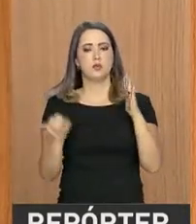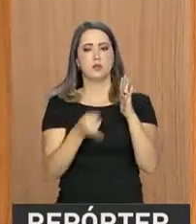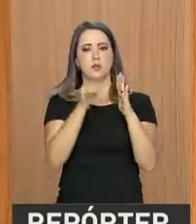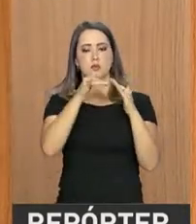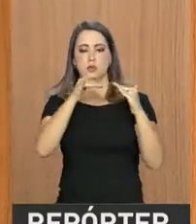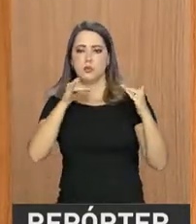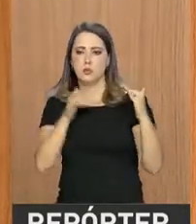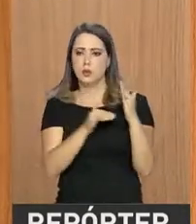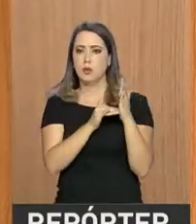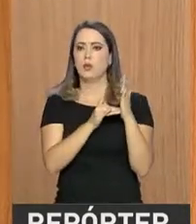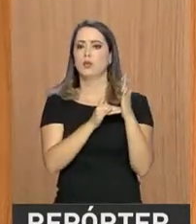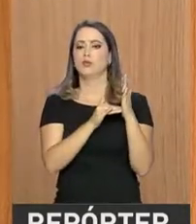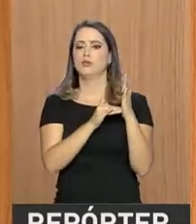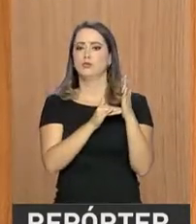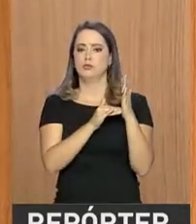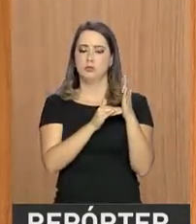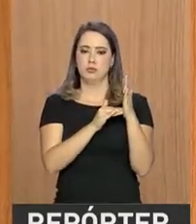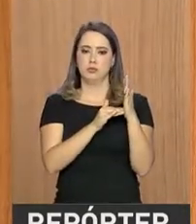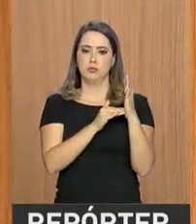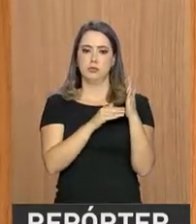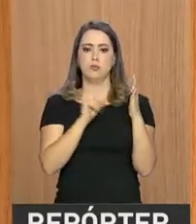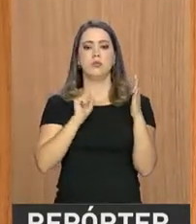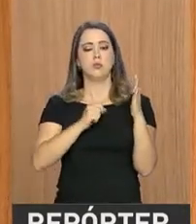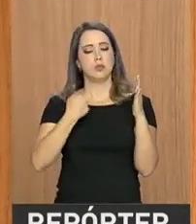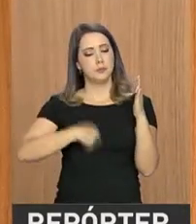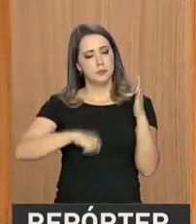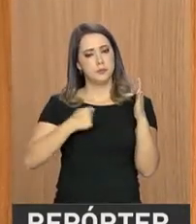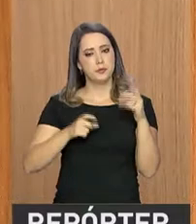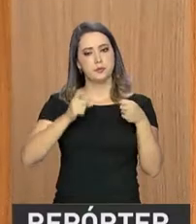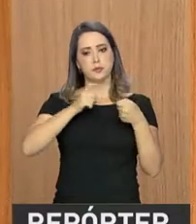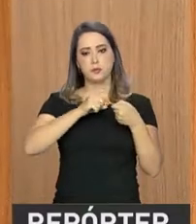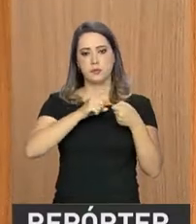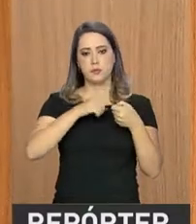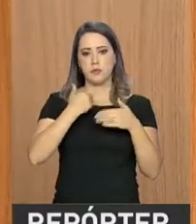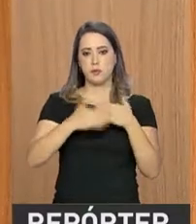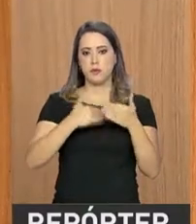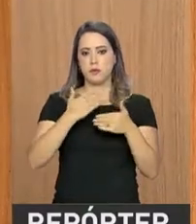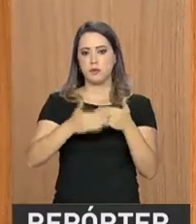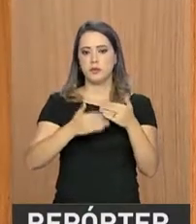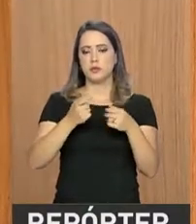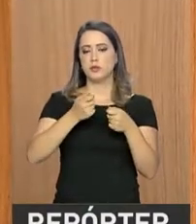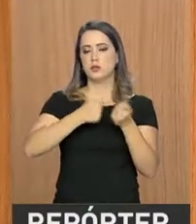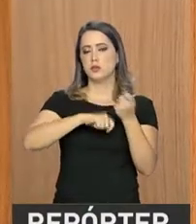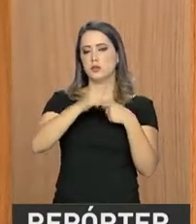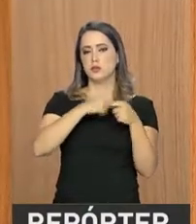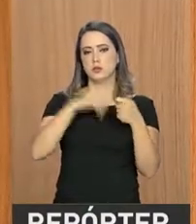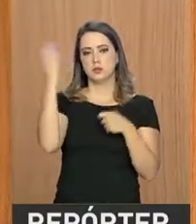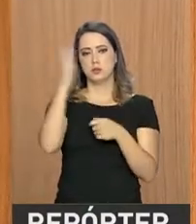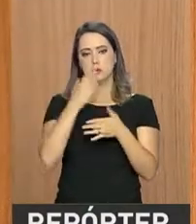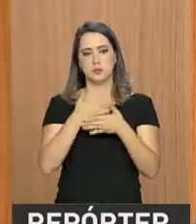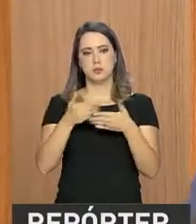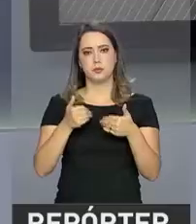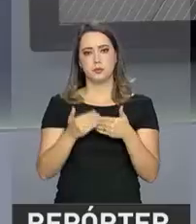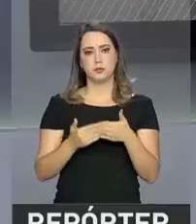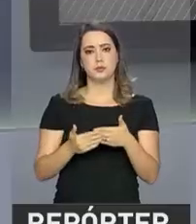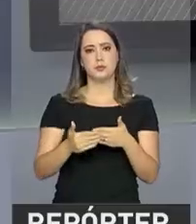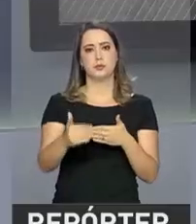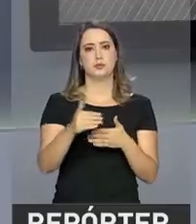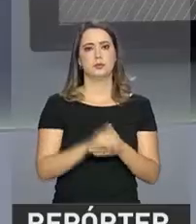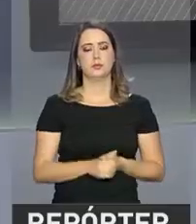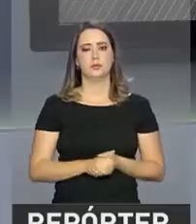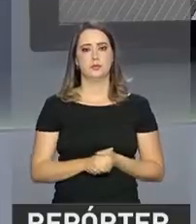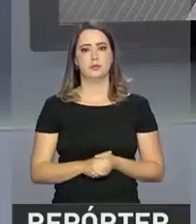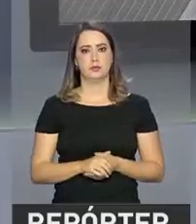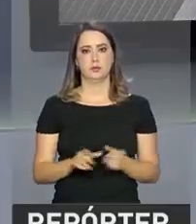menores e que isso leve a uma recuperação sustentável da economia brasileira.